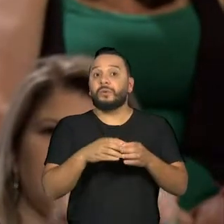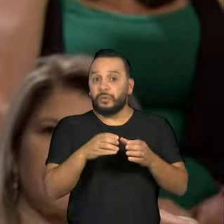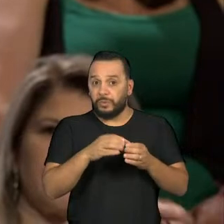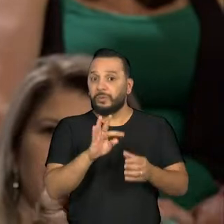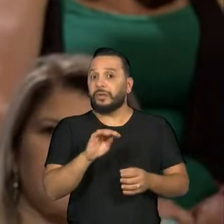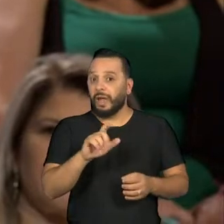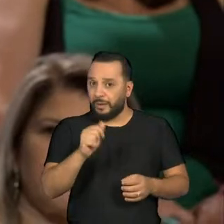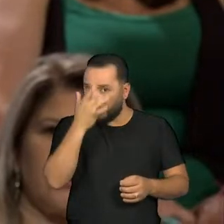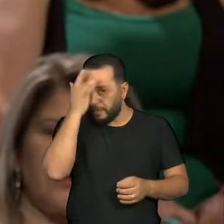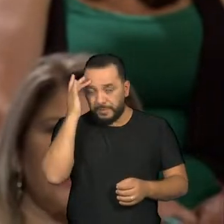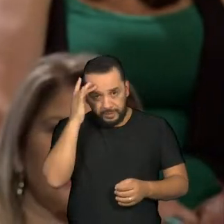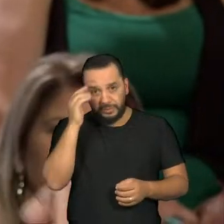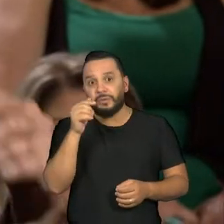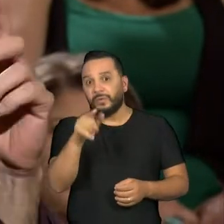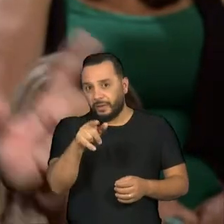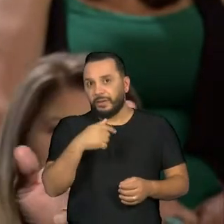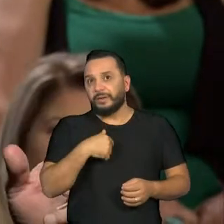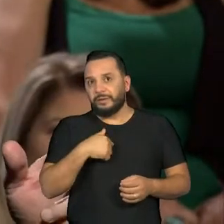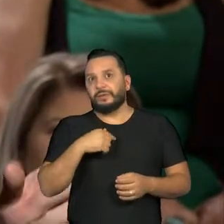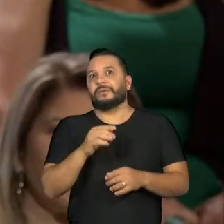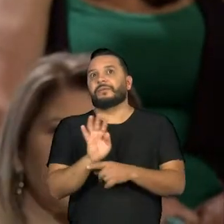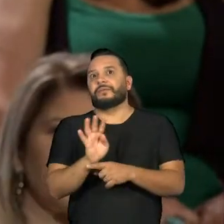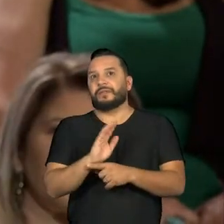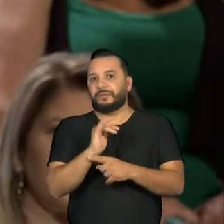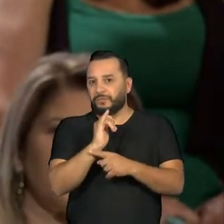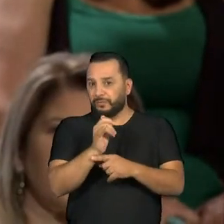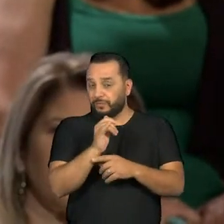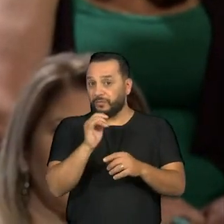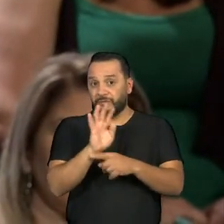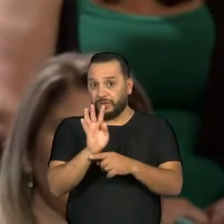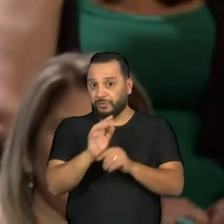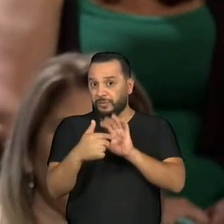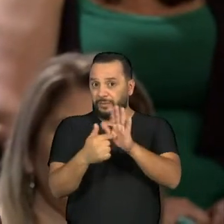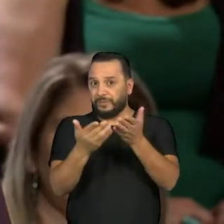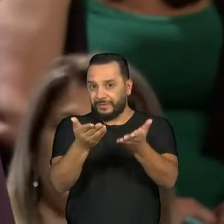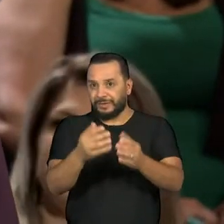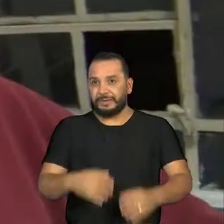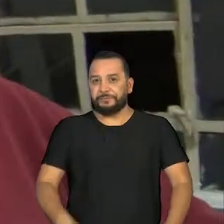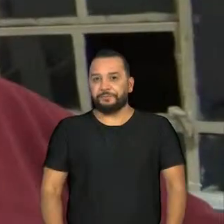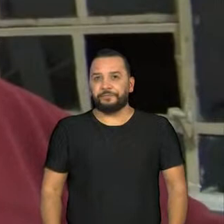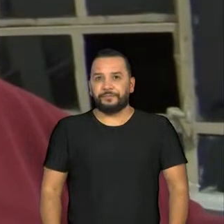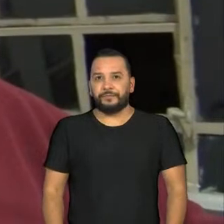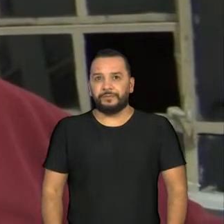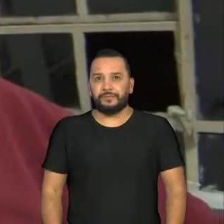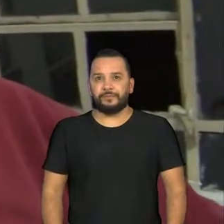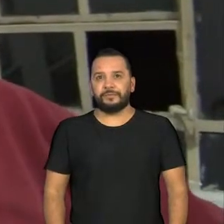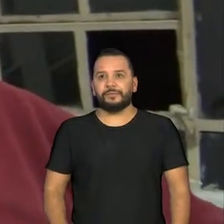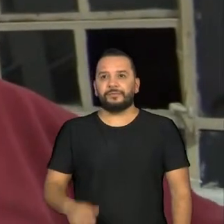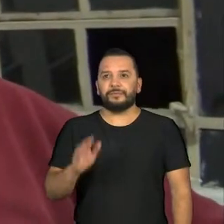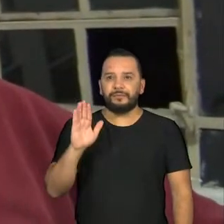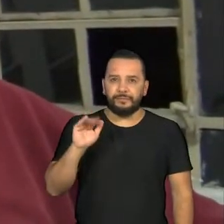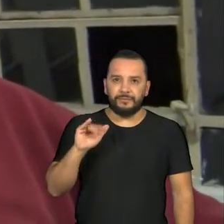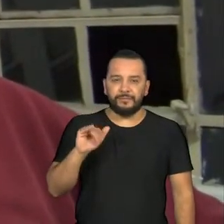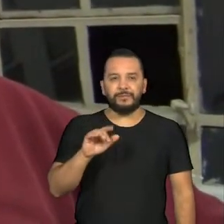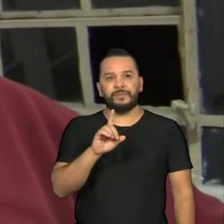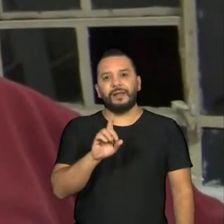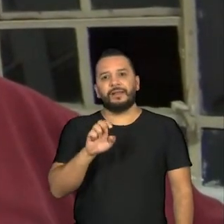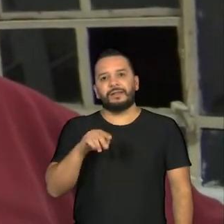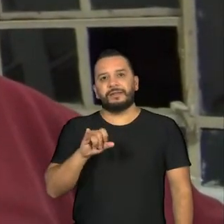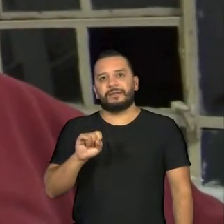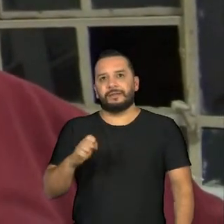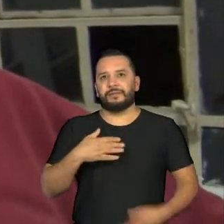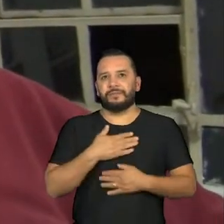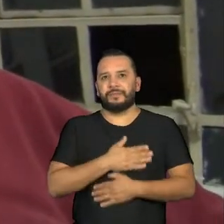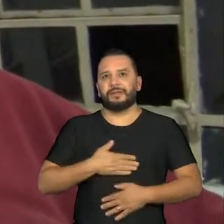sua trajetória lá no Tapa, fez questão de gravar umas palavras para você. Ai, que amor! Oi, Denise, é um prazer falar para